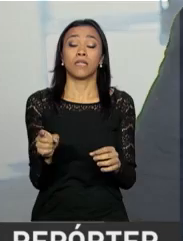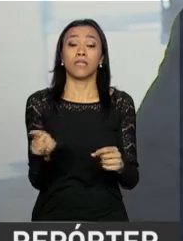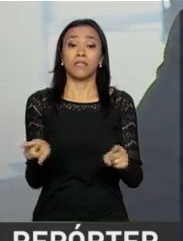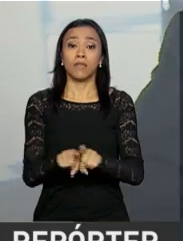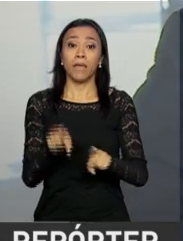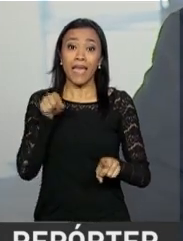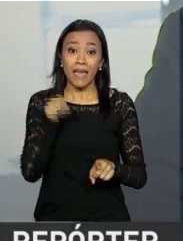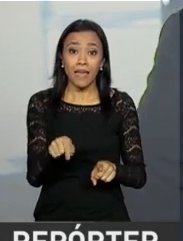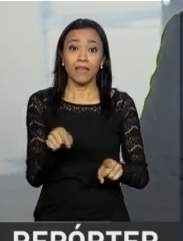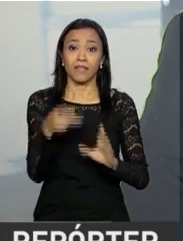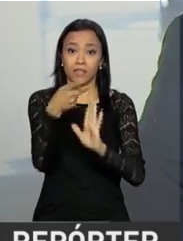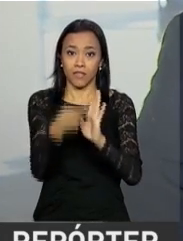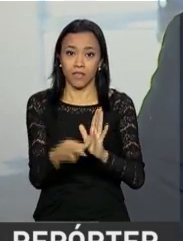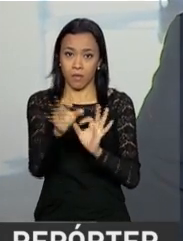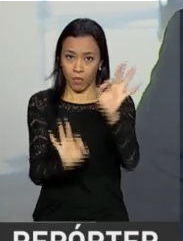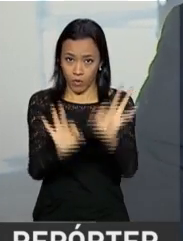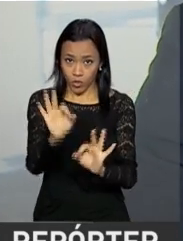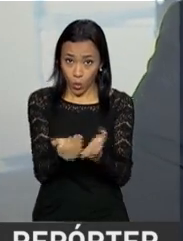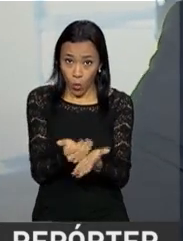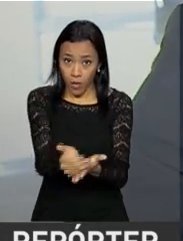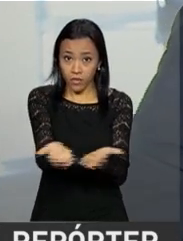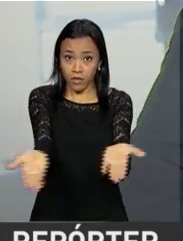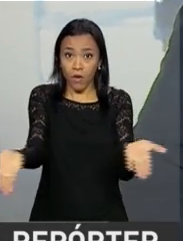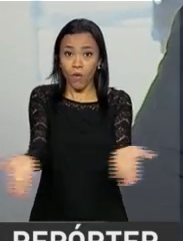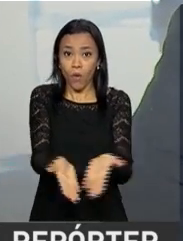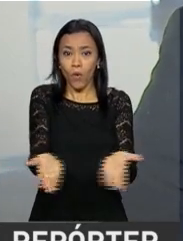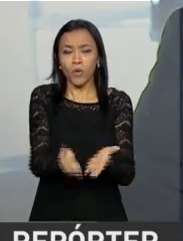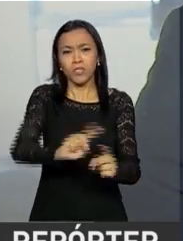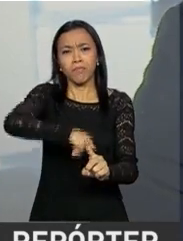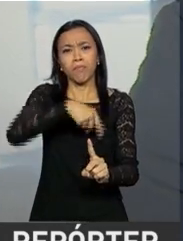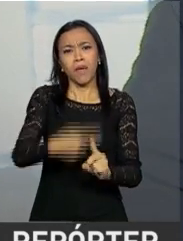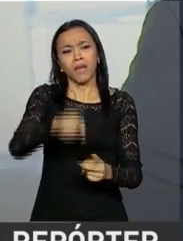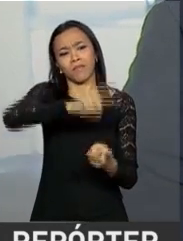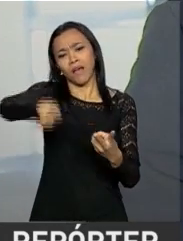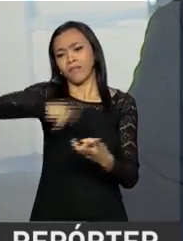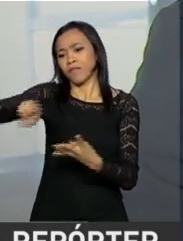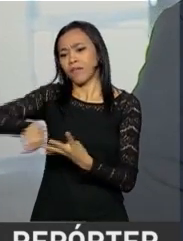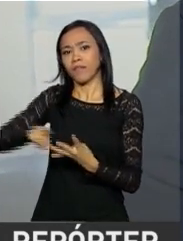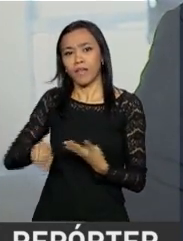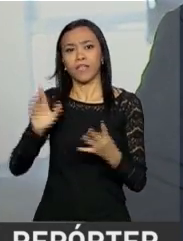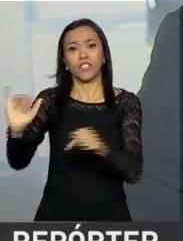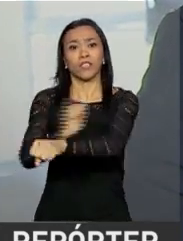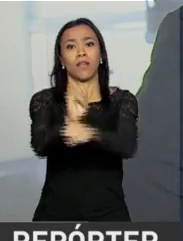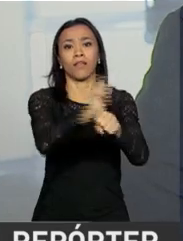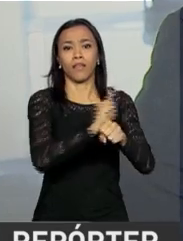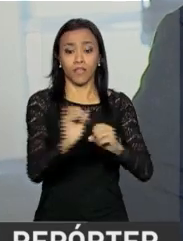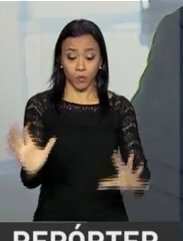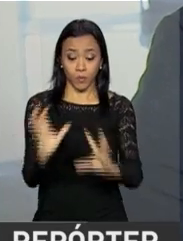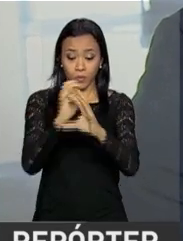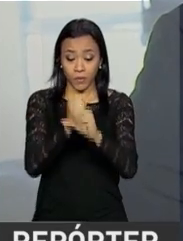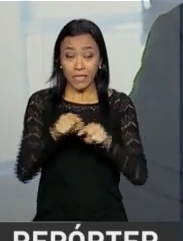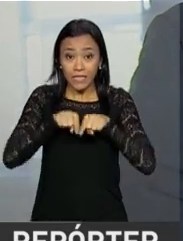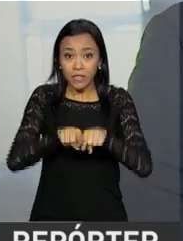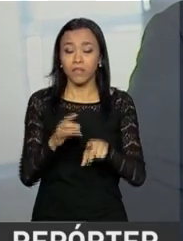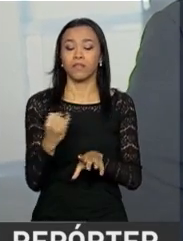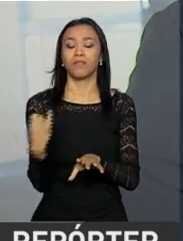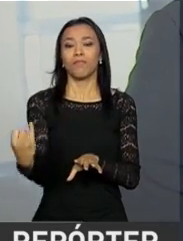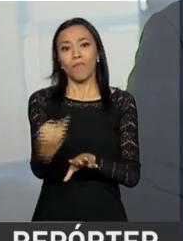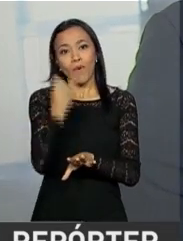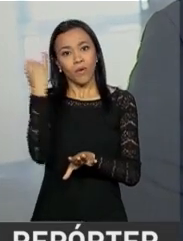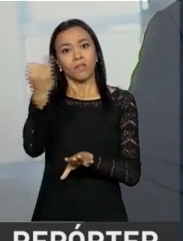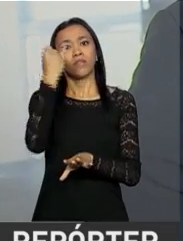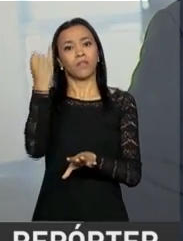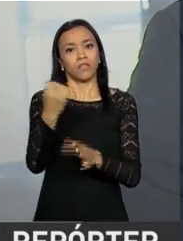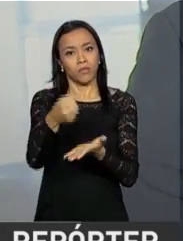E esse projeto que se inicia no dia de hoje, somado a todas essas ações, de uma certa forma, eles serão extremamente importantes para a